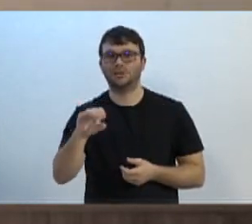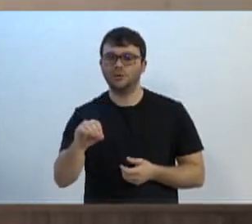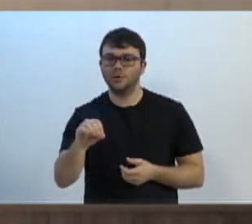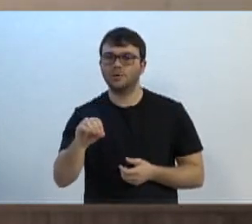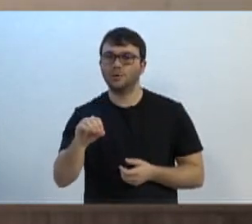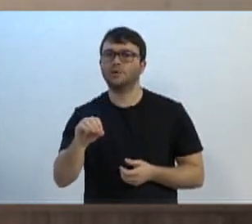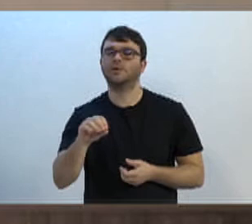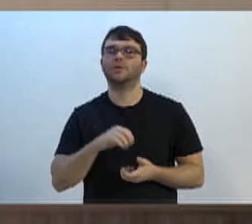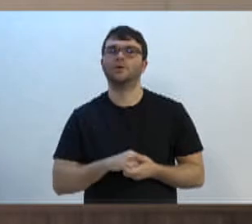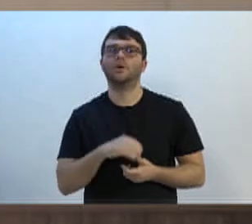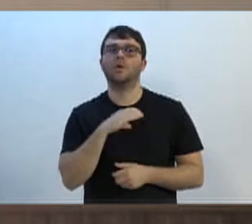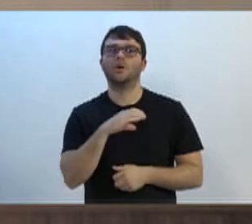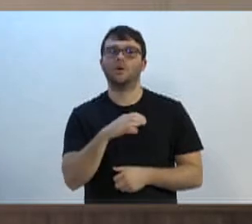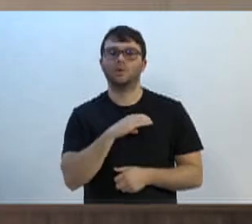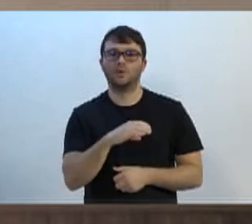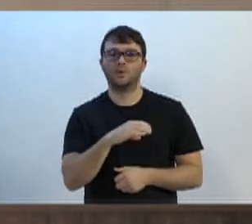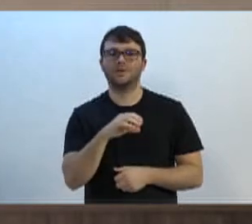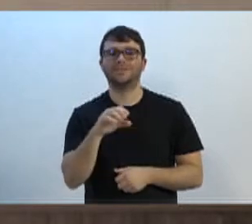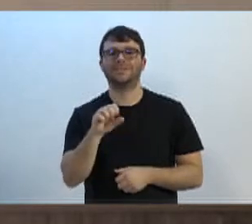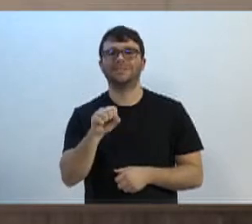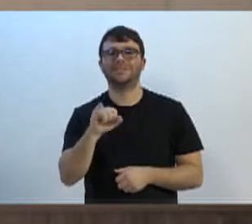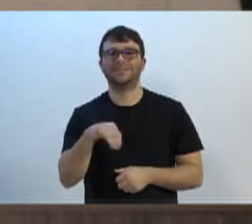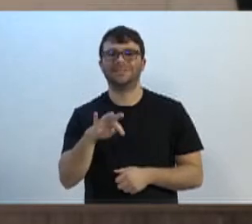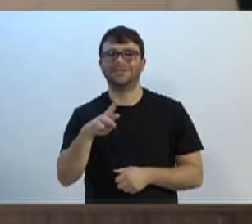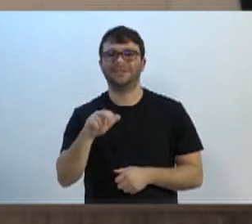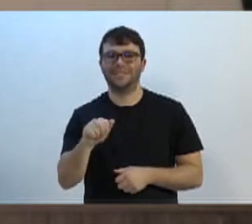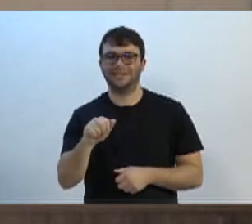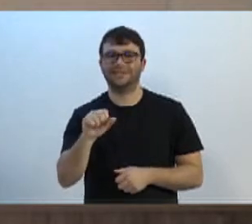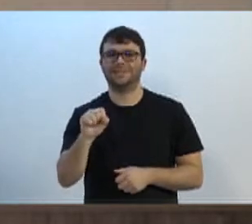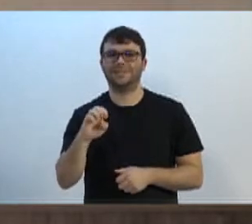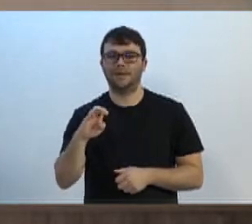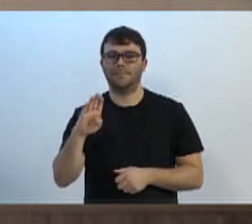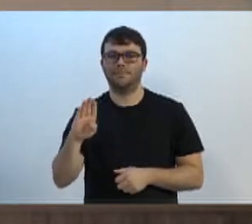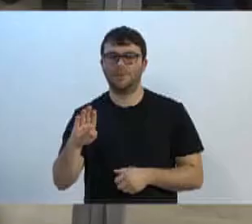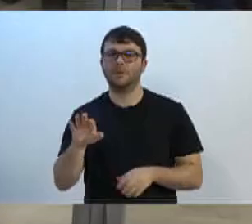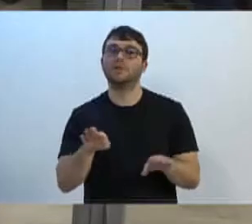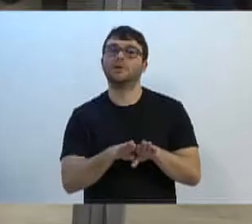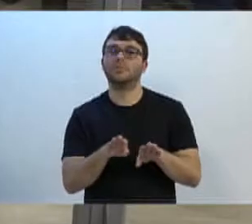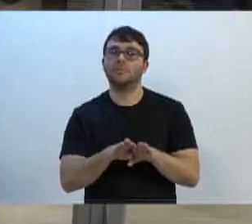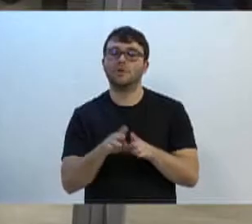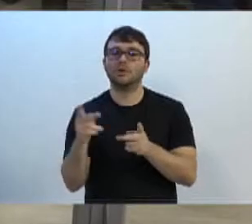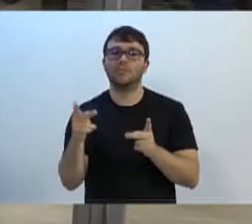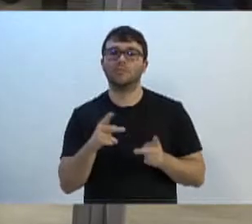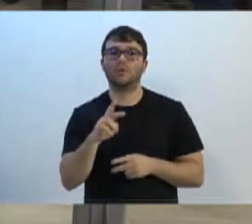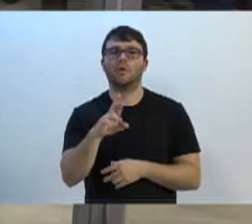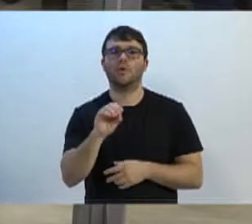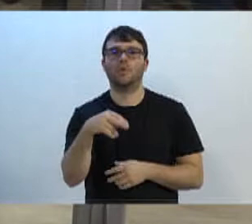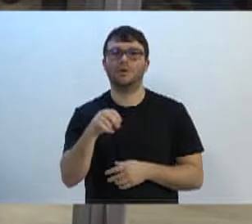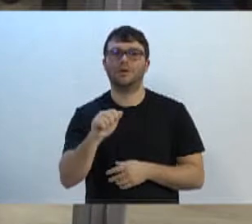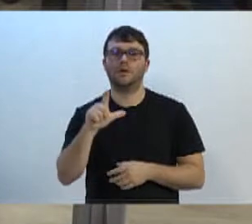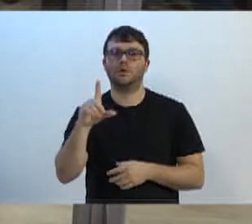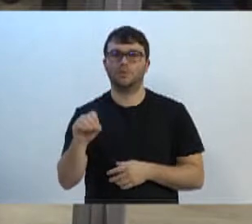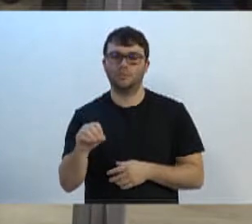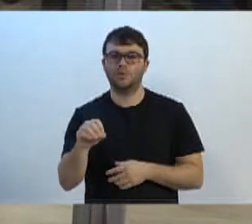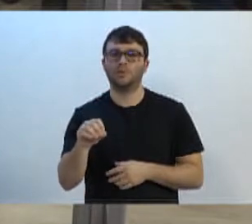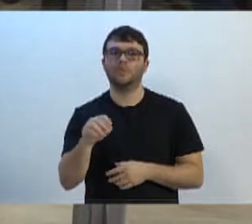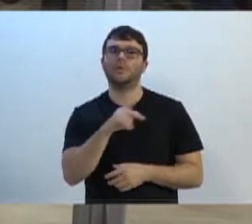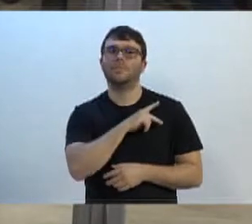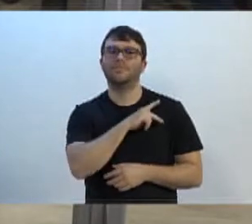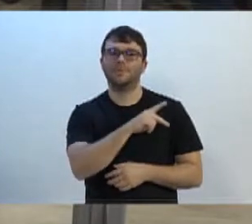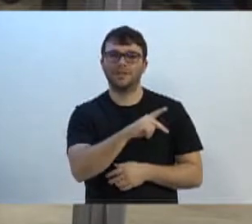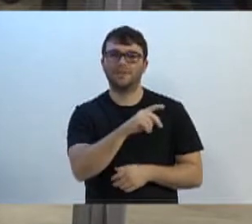Bernardo coordenador de sintraceb também chamam aqui Ronaldo que é o presidente da mobiliza